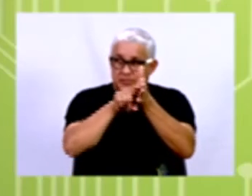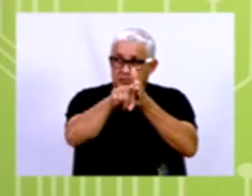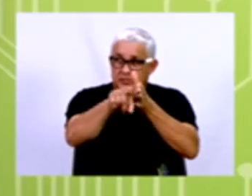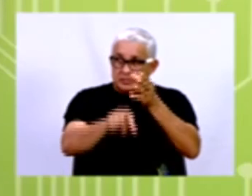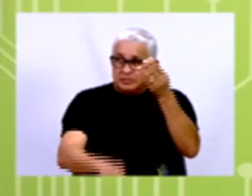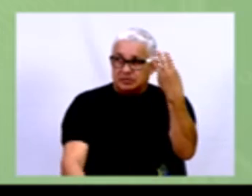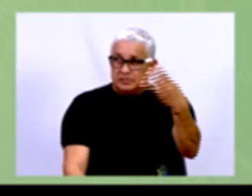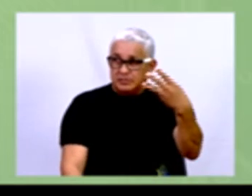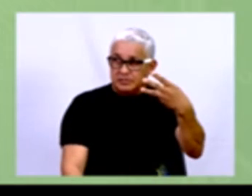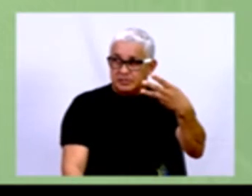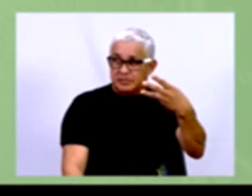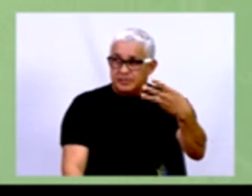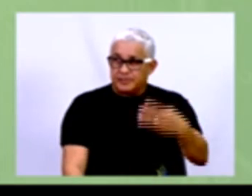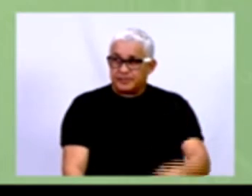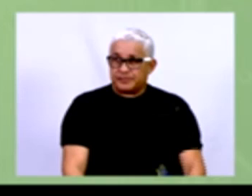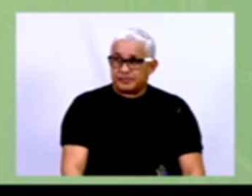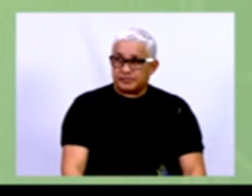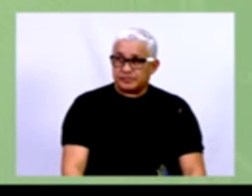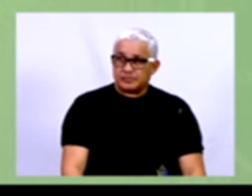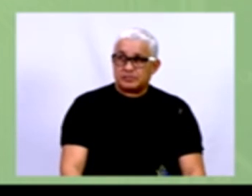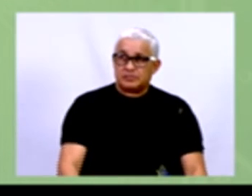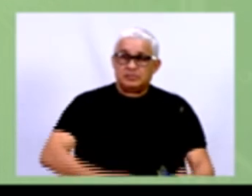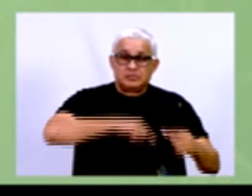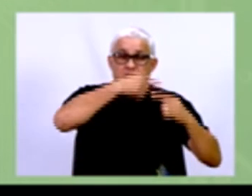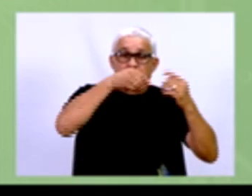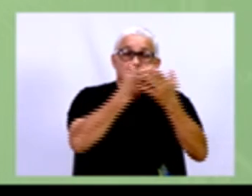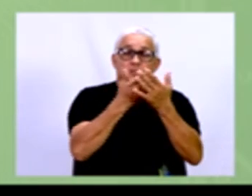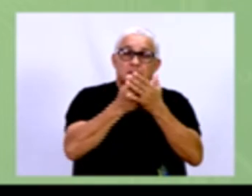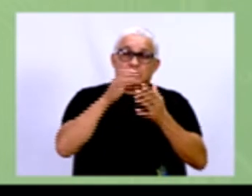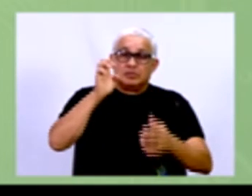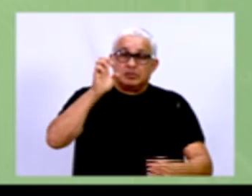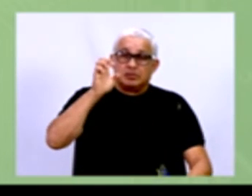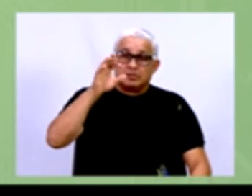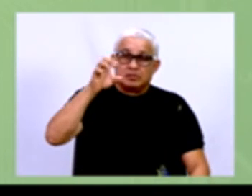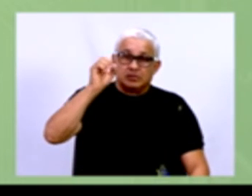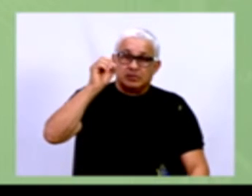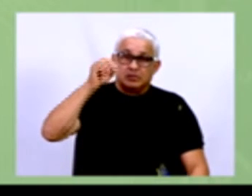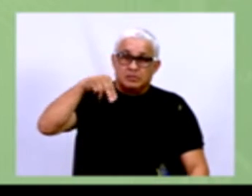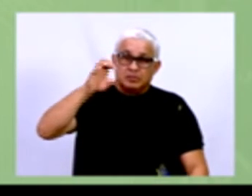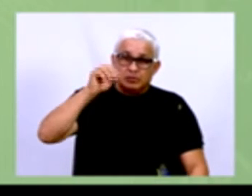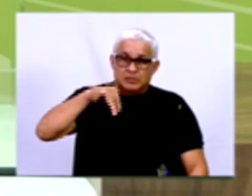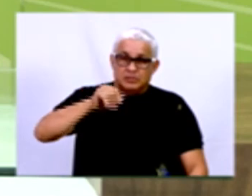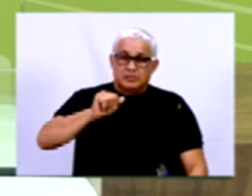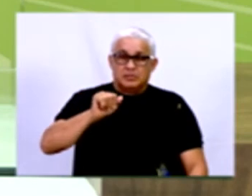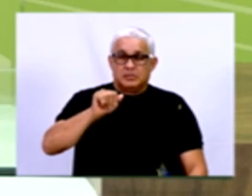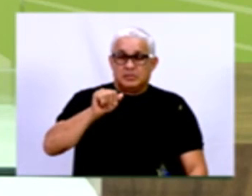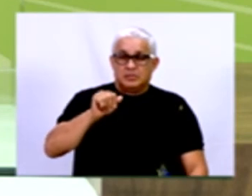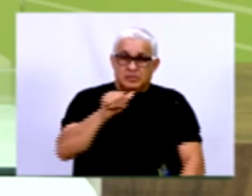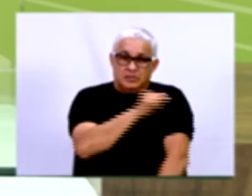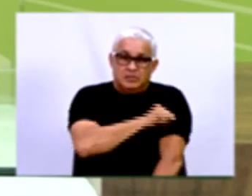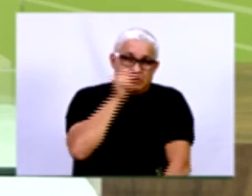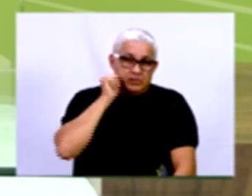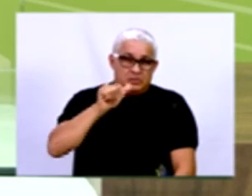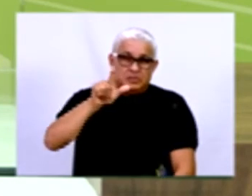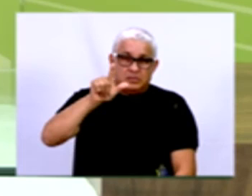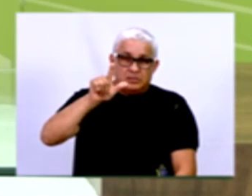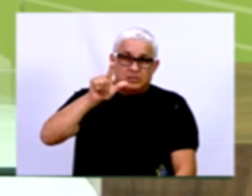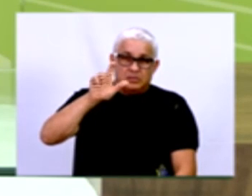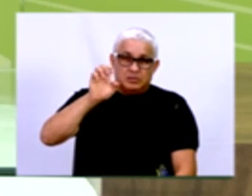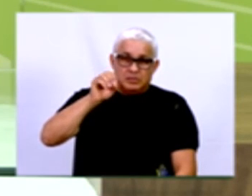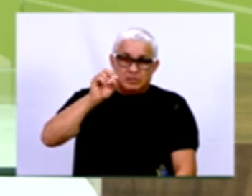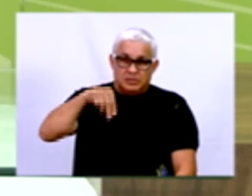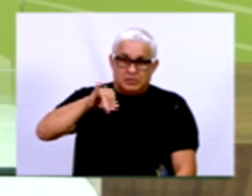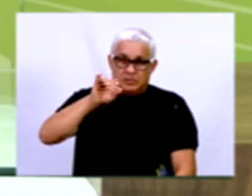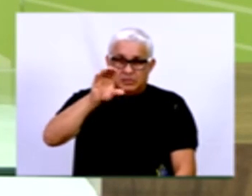então. Qual é o objeto de estudo da economia? A aluna Leonice, de Paraná, respondeu: é a administração